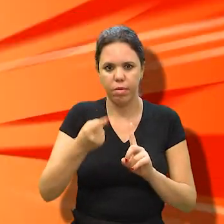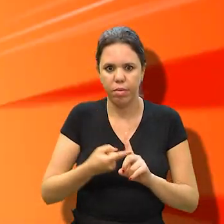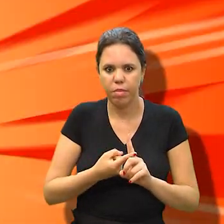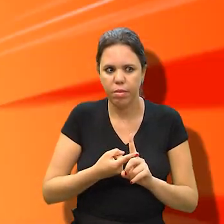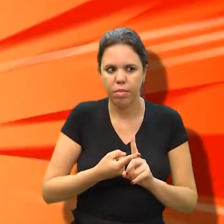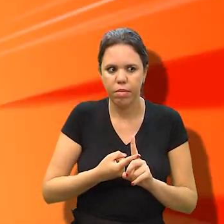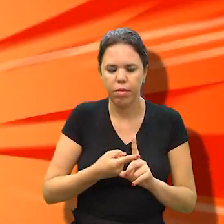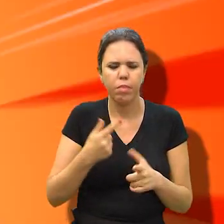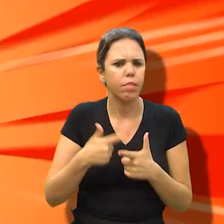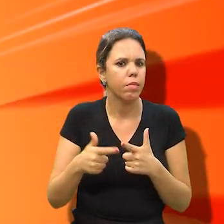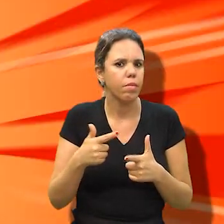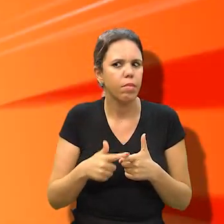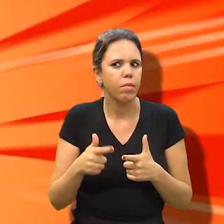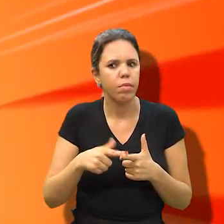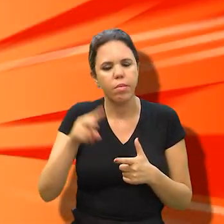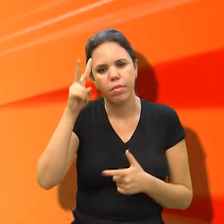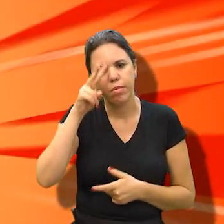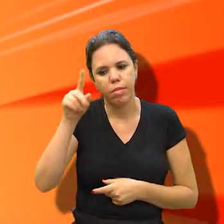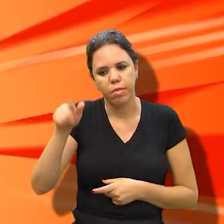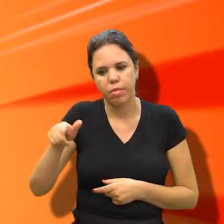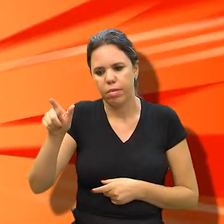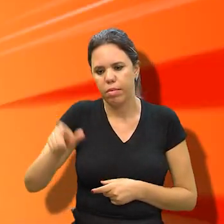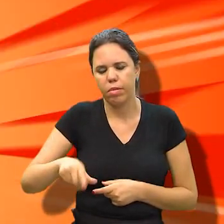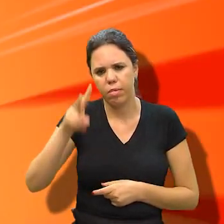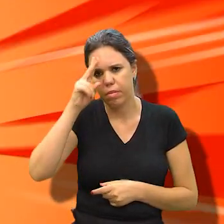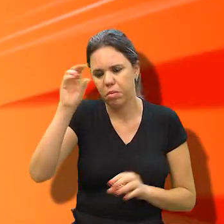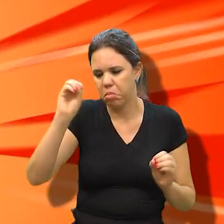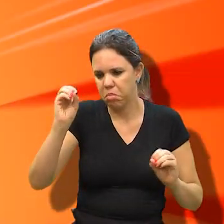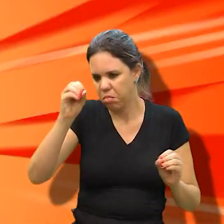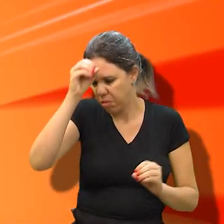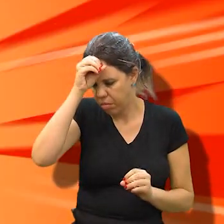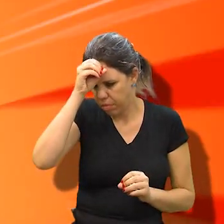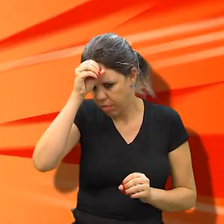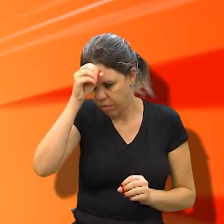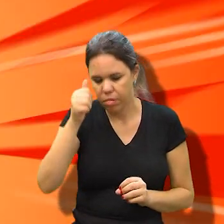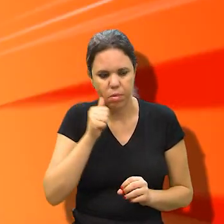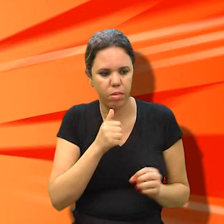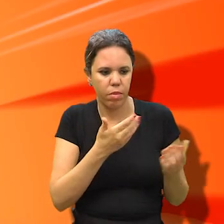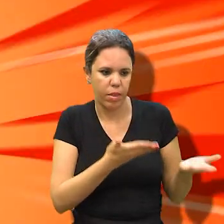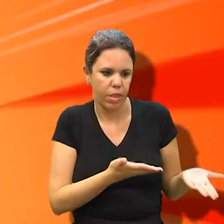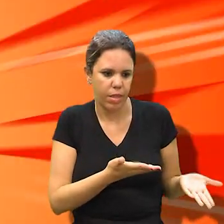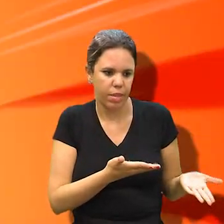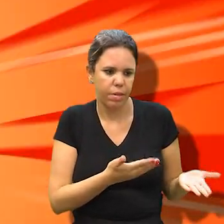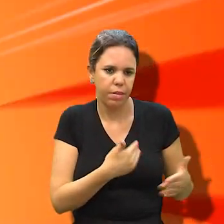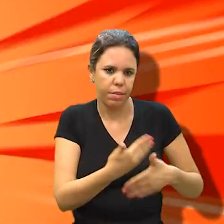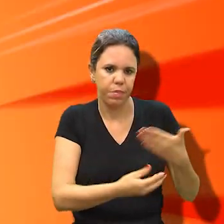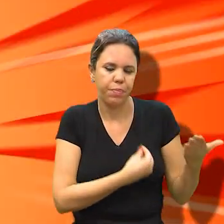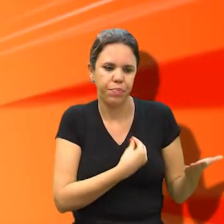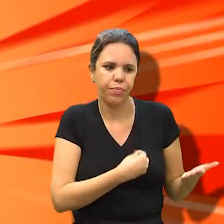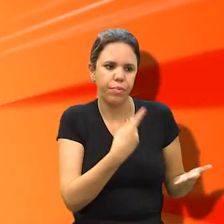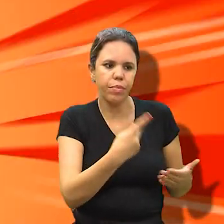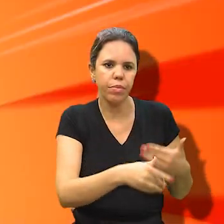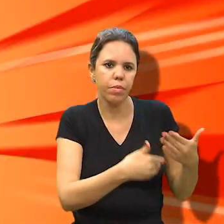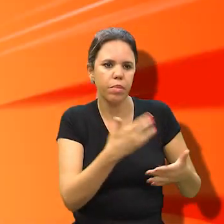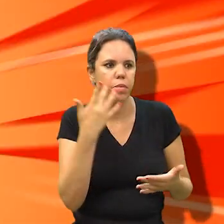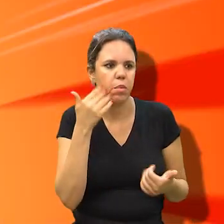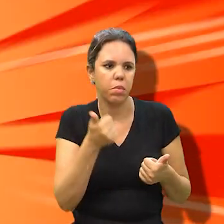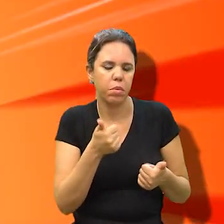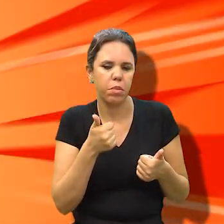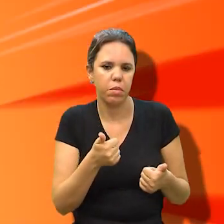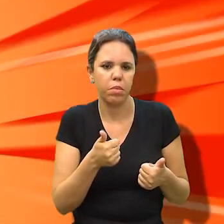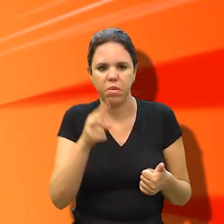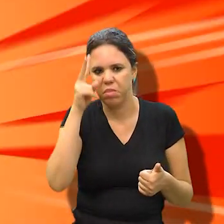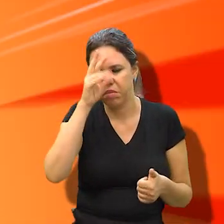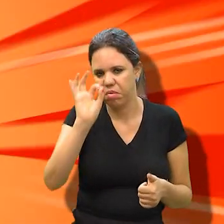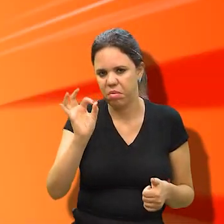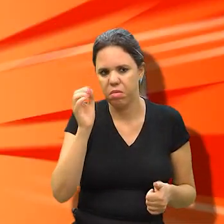engravidando dele. O probleminha nessa história é que ele não se lembra de nada e ela, vai seguindo com a vida dela, achando que tá tudo